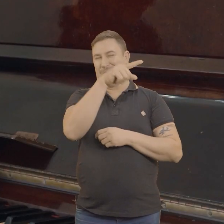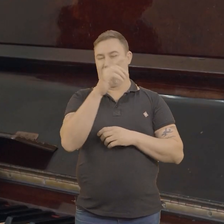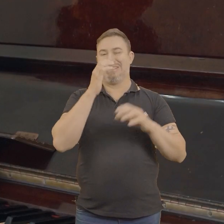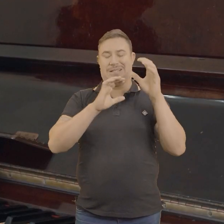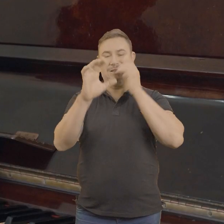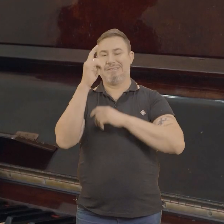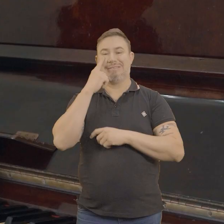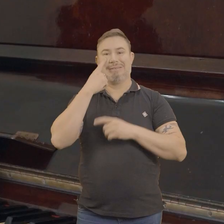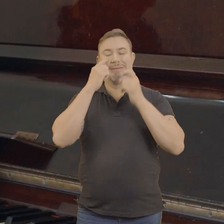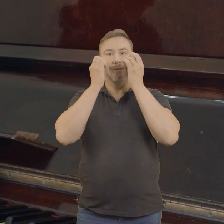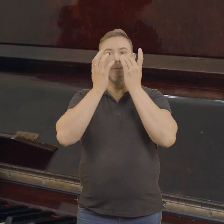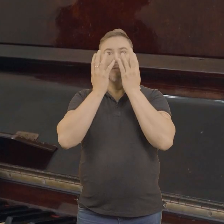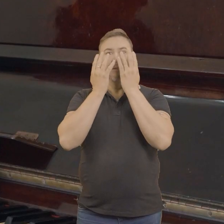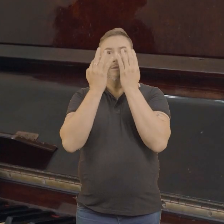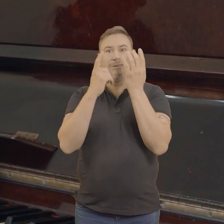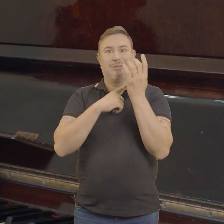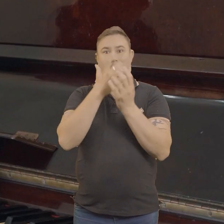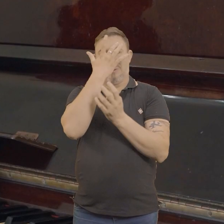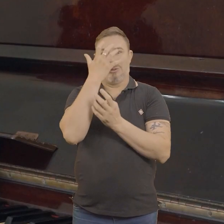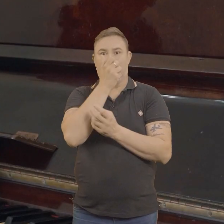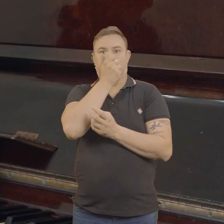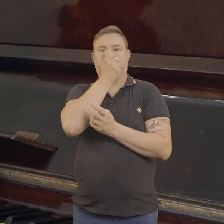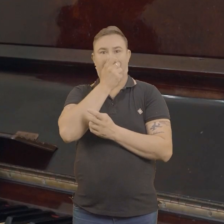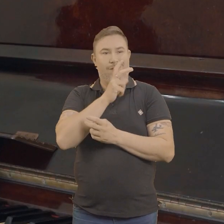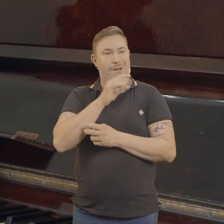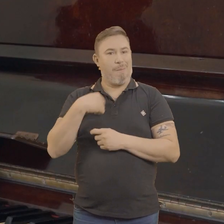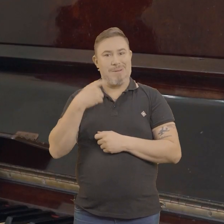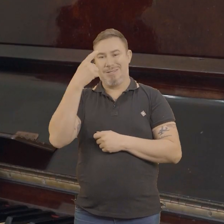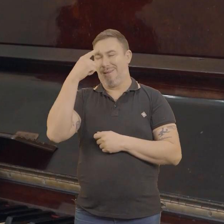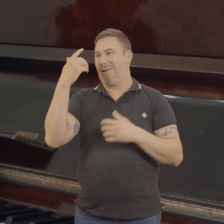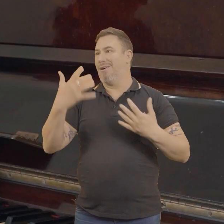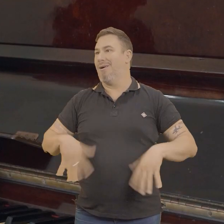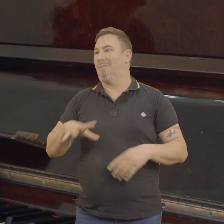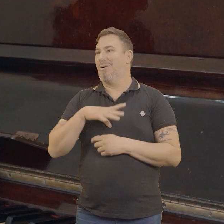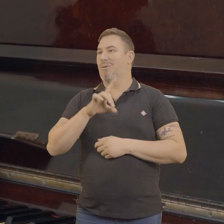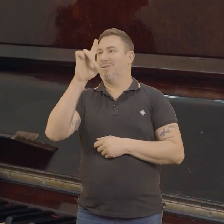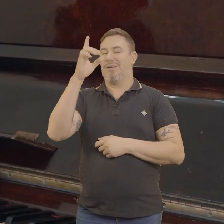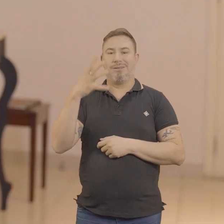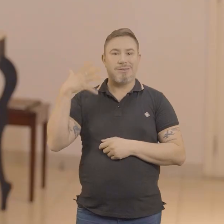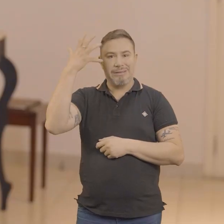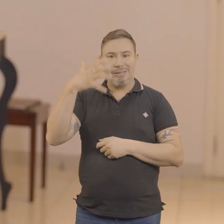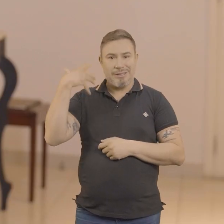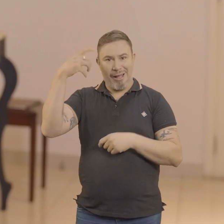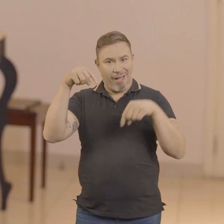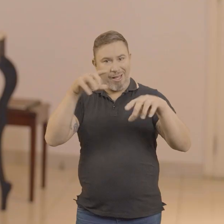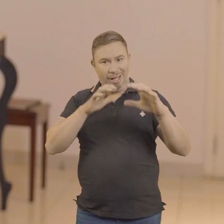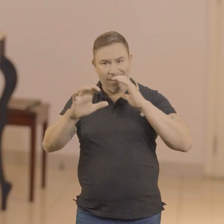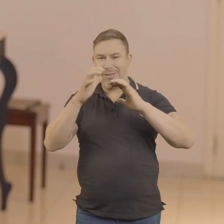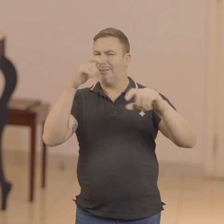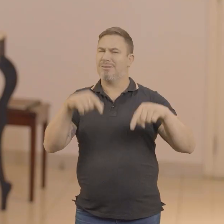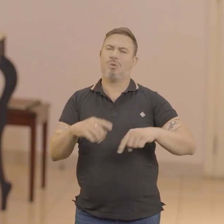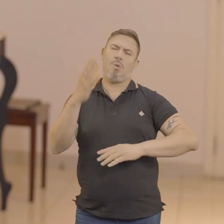ficar emocionada porque tinha muita gente, né? Eu pensava assim, meu Deus, a gente cantando aqui. Um grande coral, foi